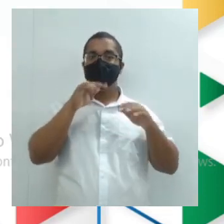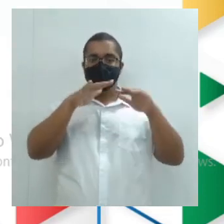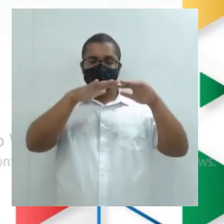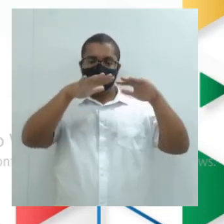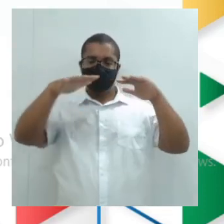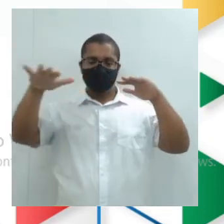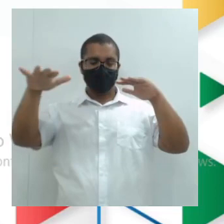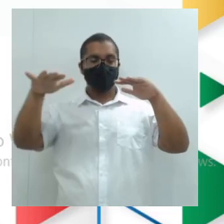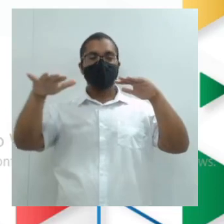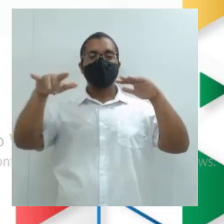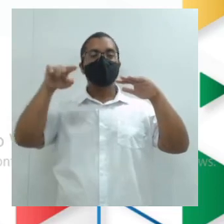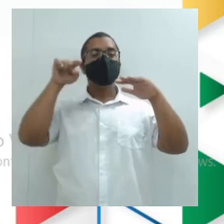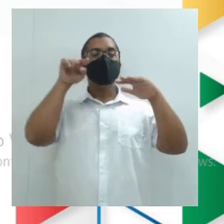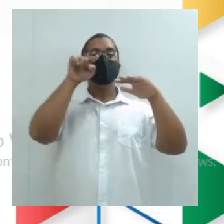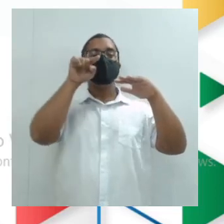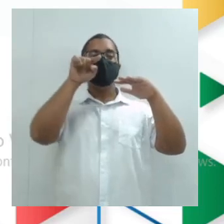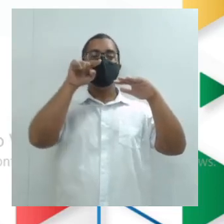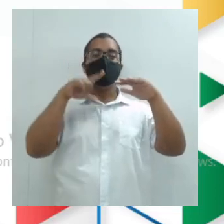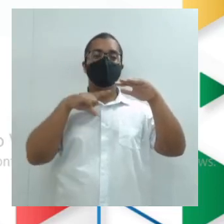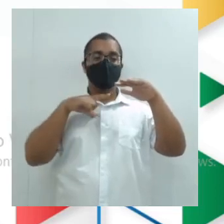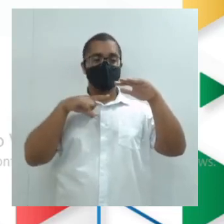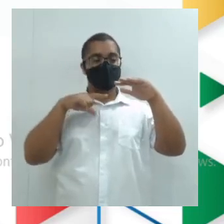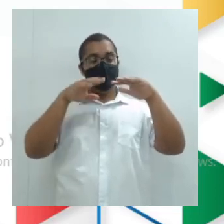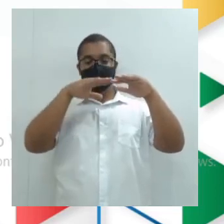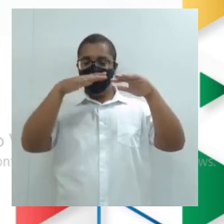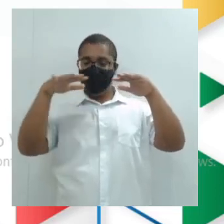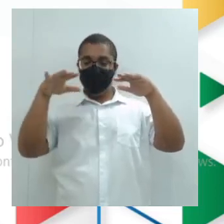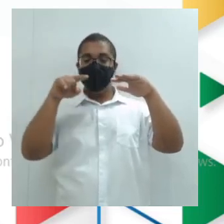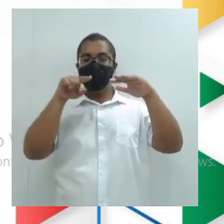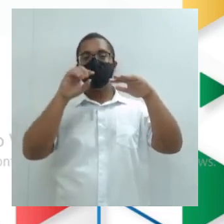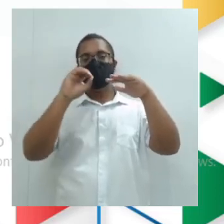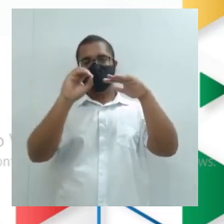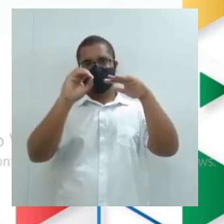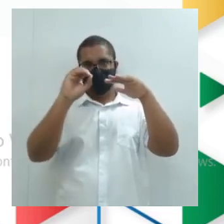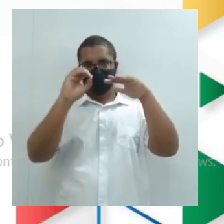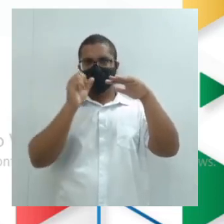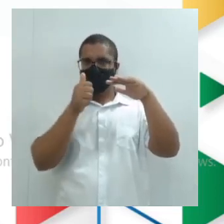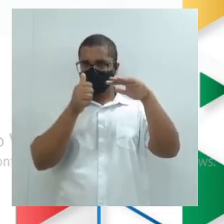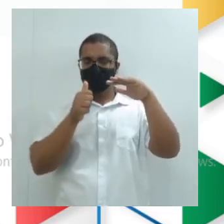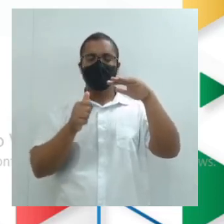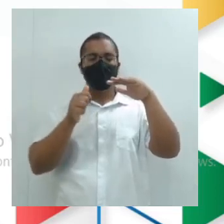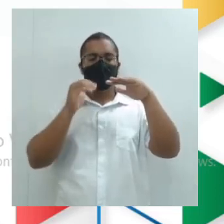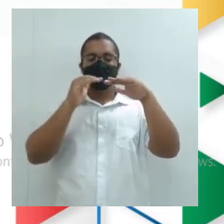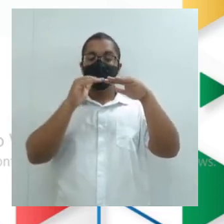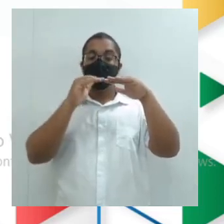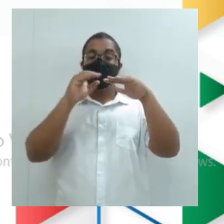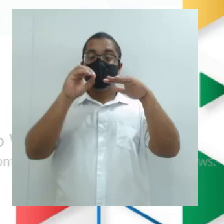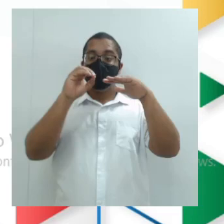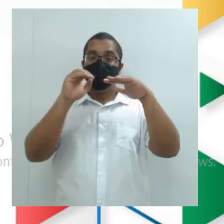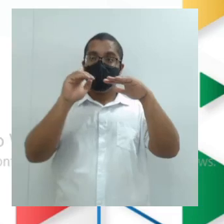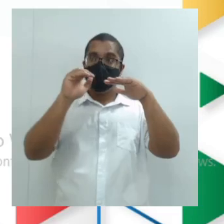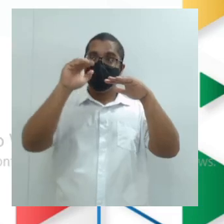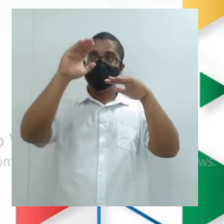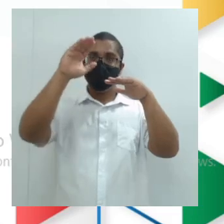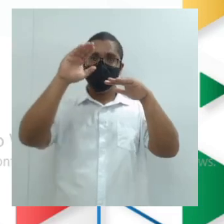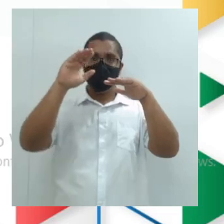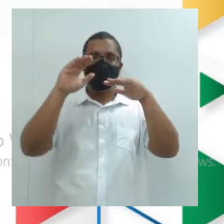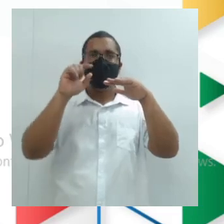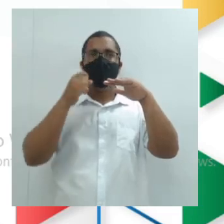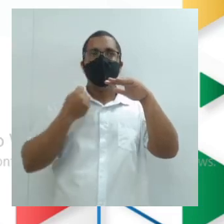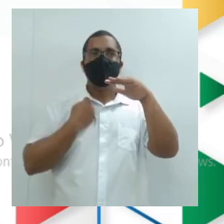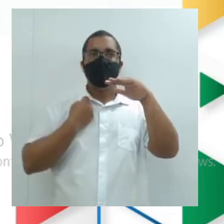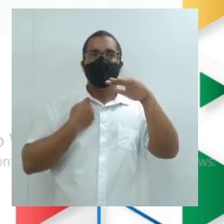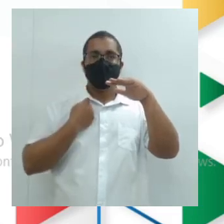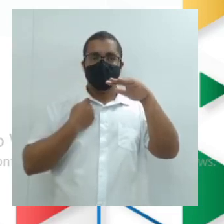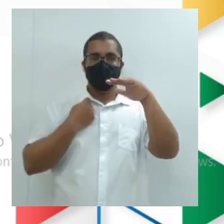nós teríamos a linha imaginária sendo o zero. Então acompanha comigo aí, ó. Acima do zero, os valores